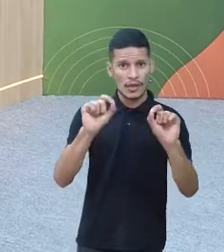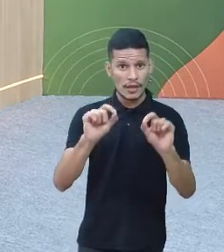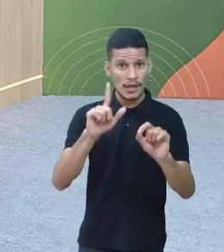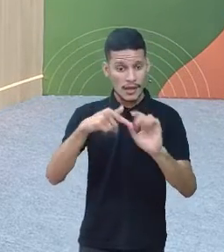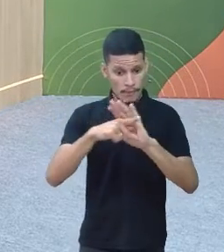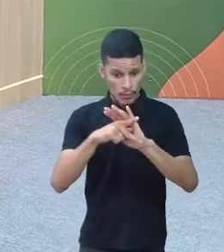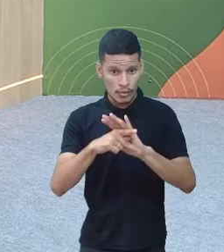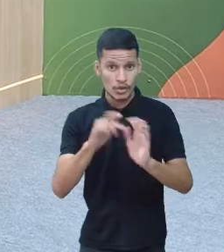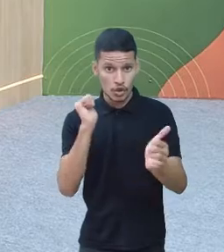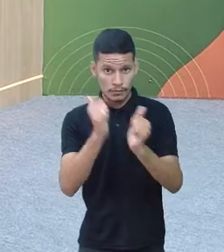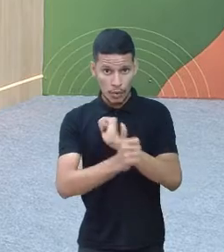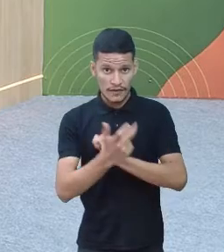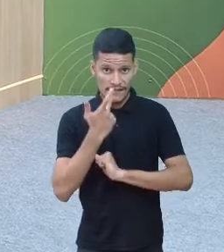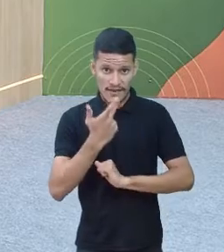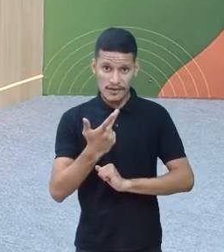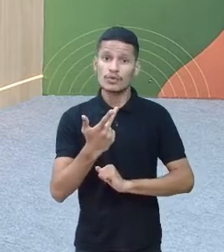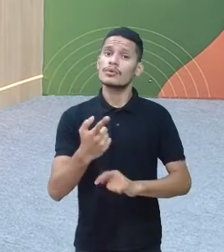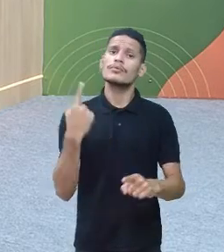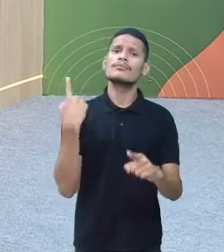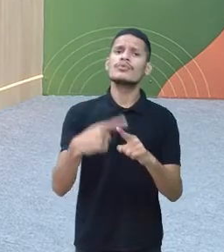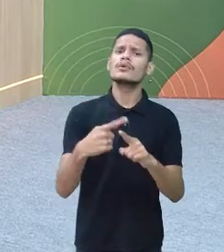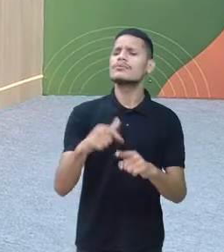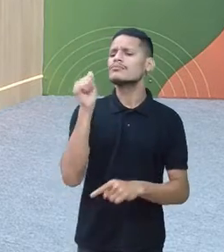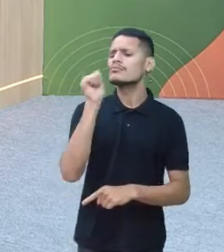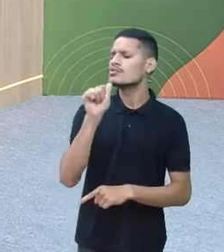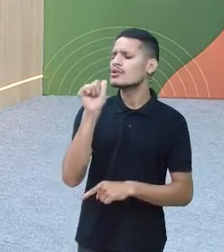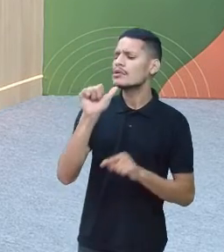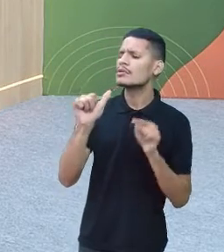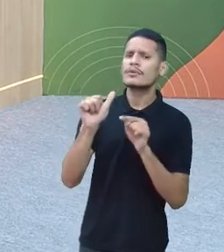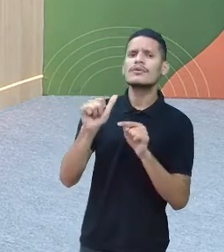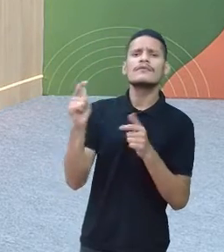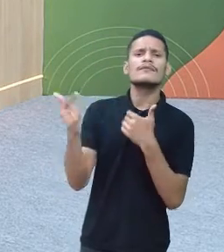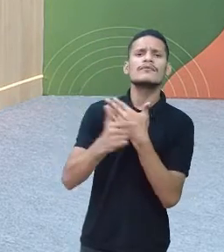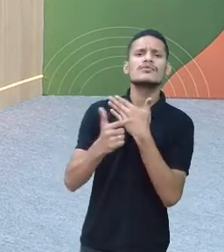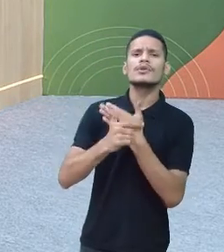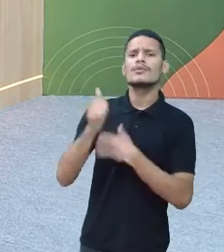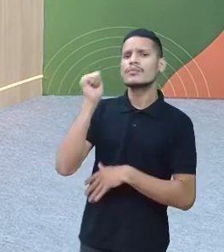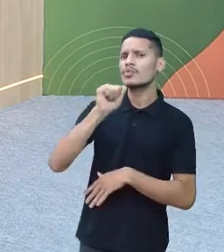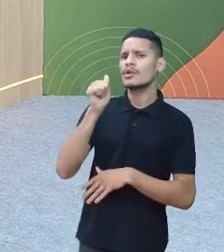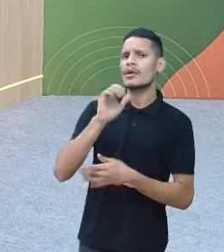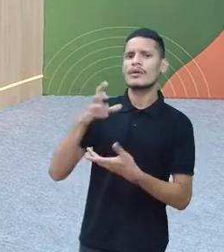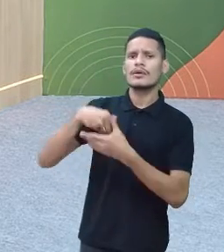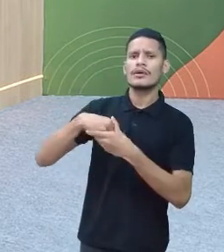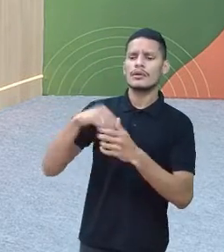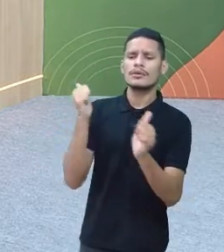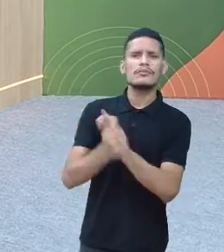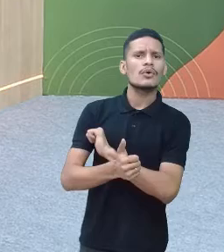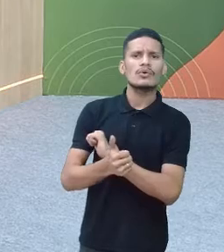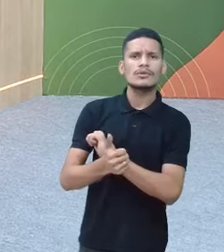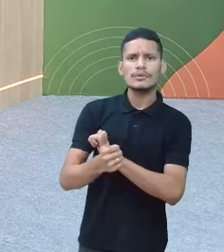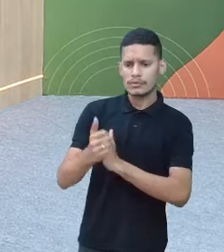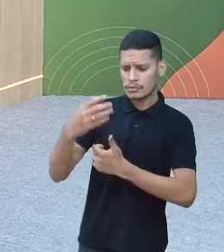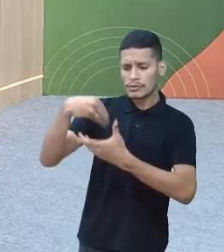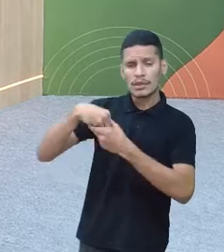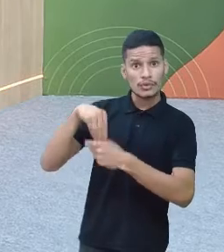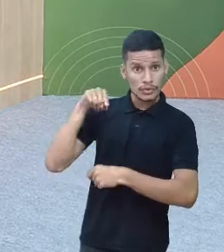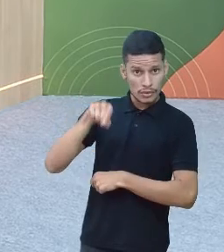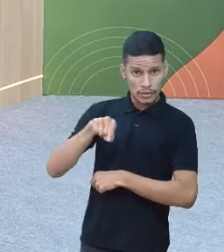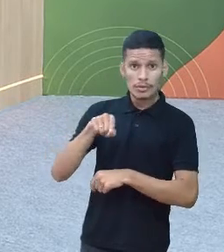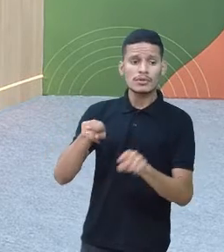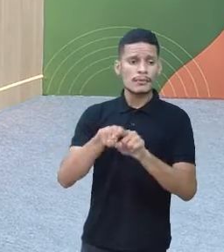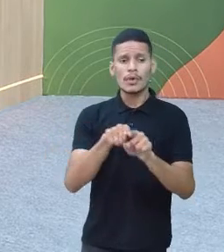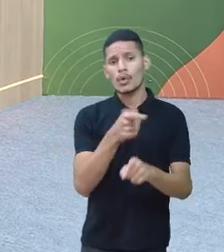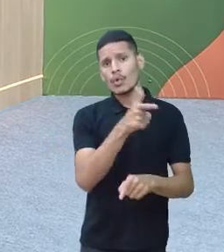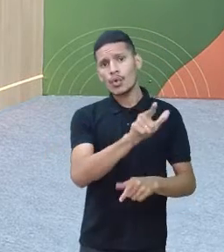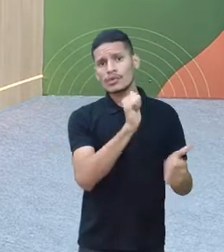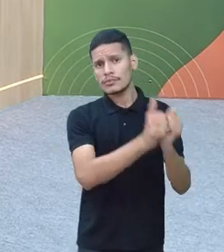muito desse esporte, mas e a mulher? Né? Qual o papel da mulher nesse esporte? Não só nesse esporte, mas em qualquer